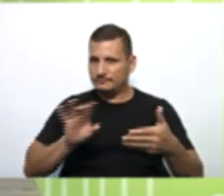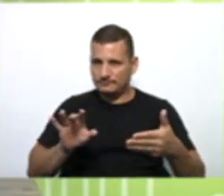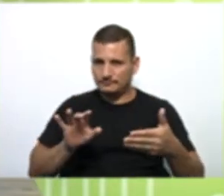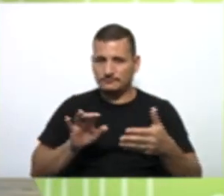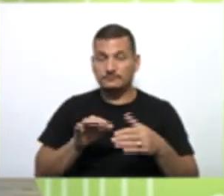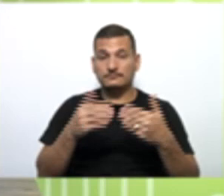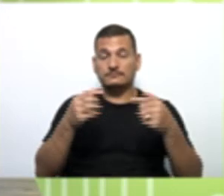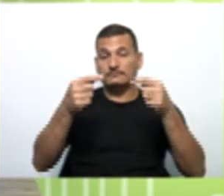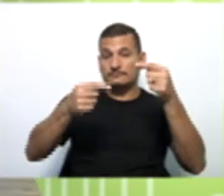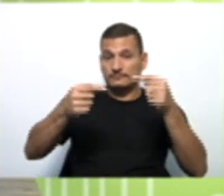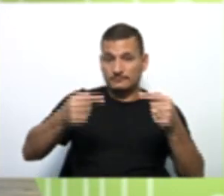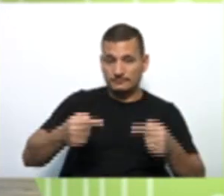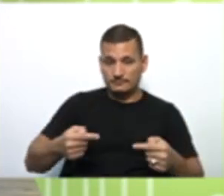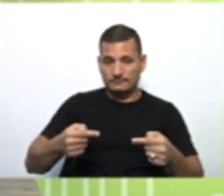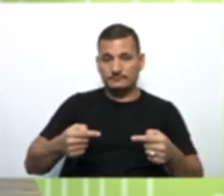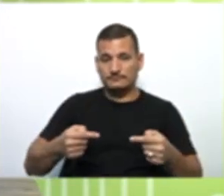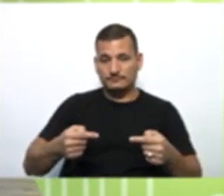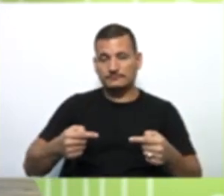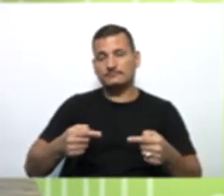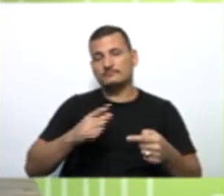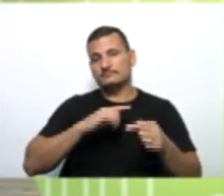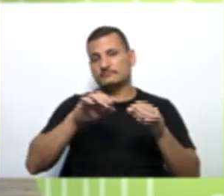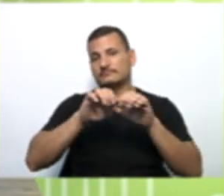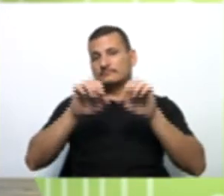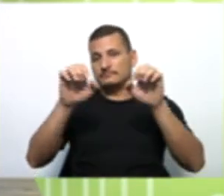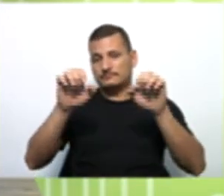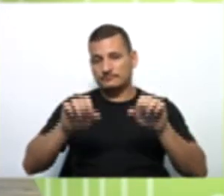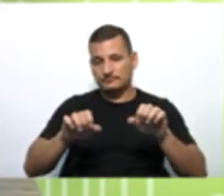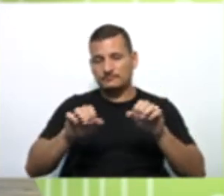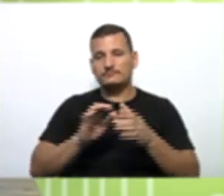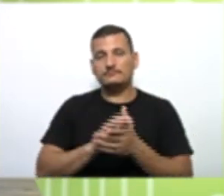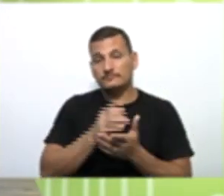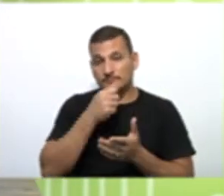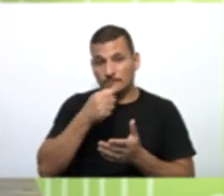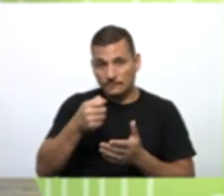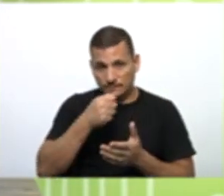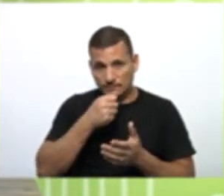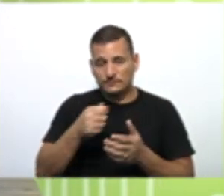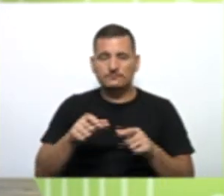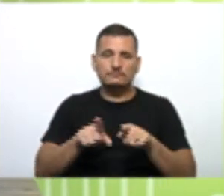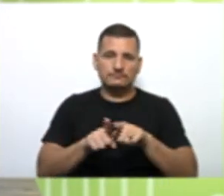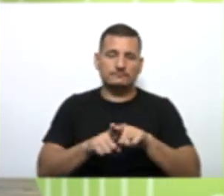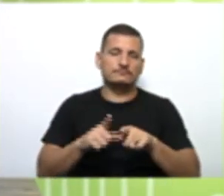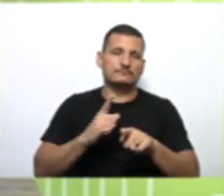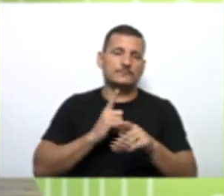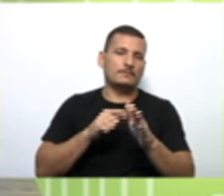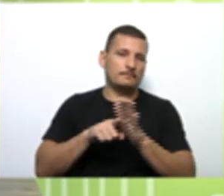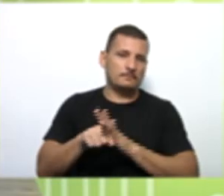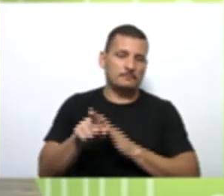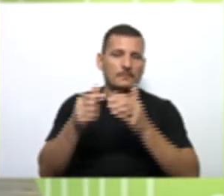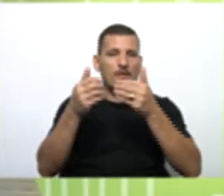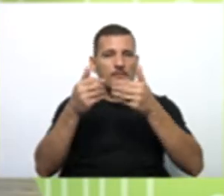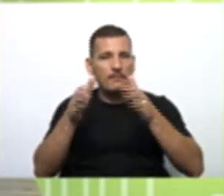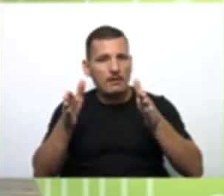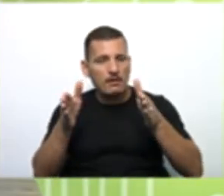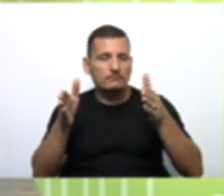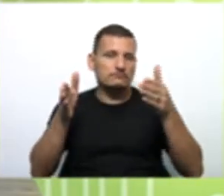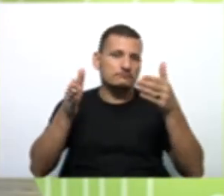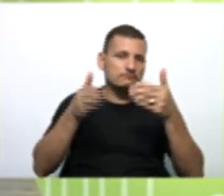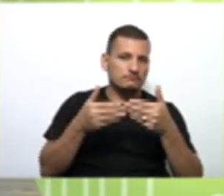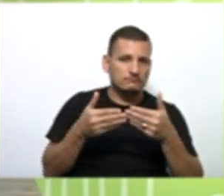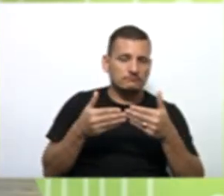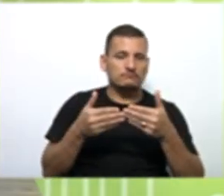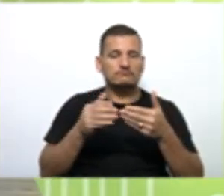Então, o questionário tem essa estrutura. A entrevista também tem perguntas abertas e fechadas e é